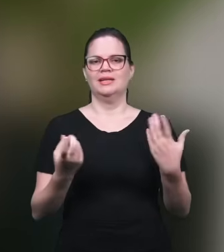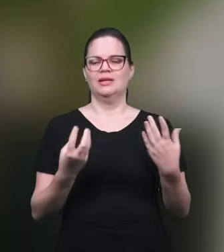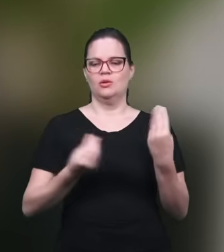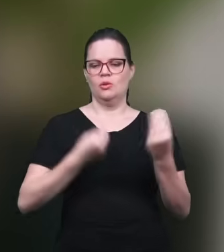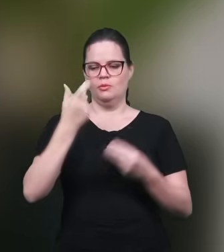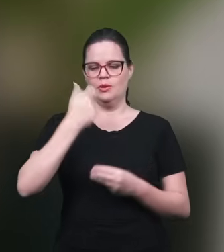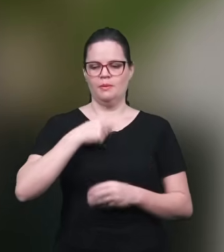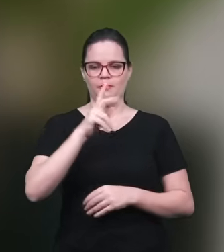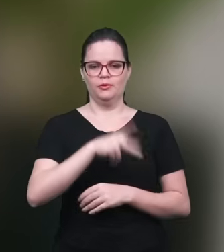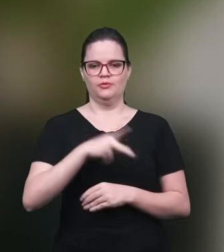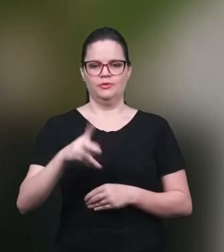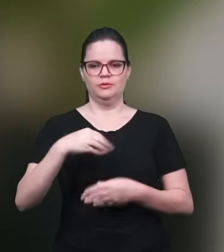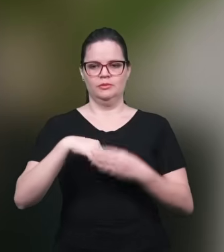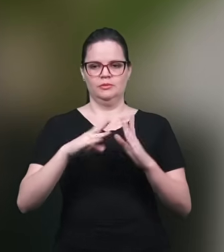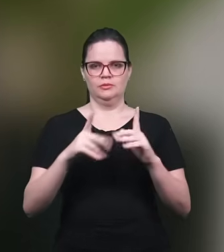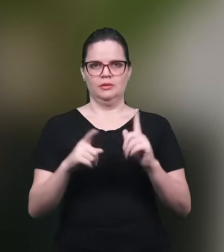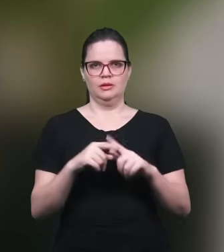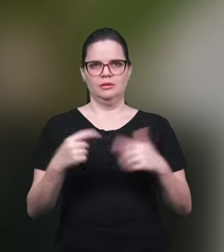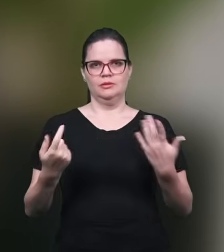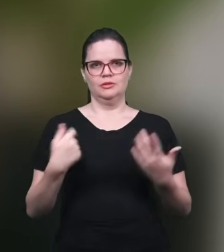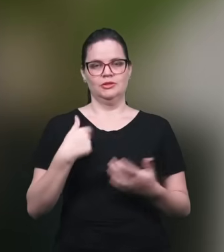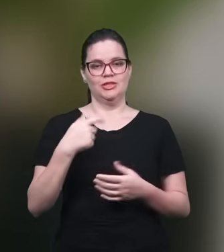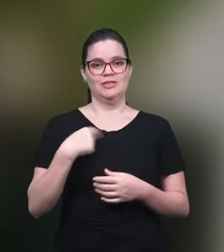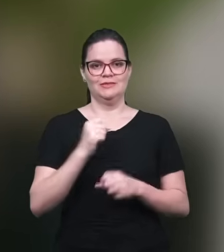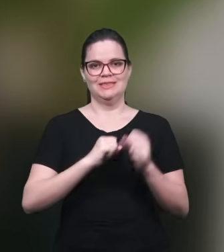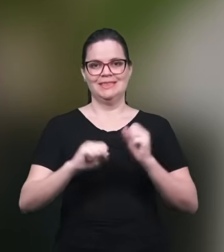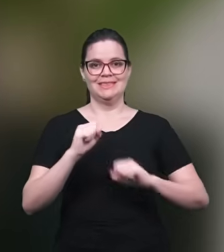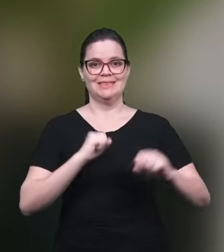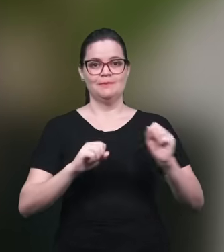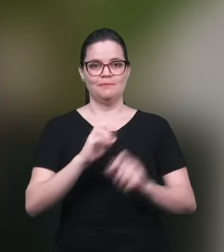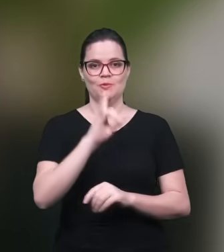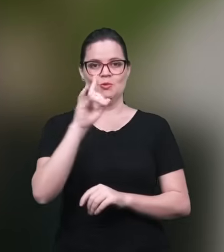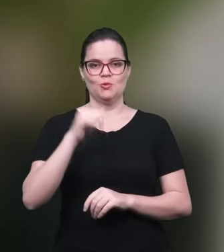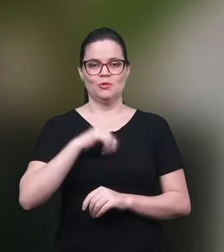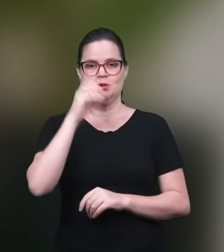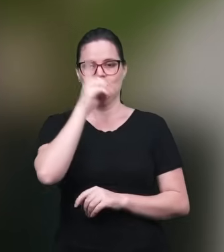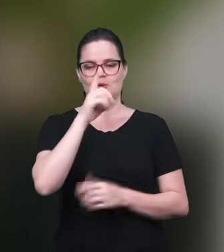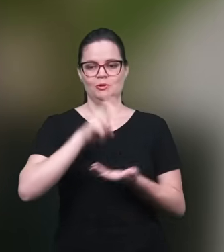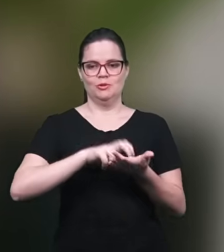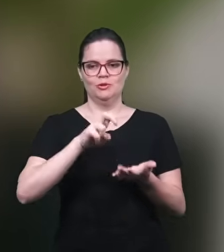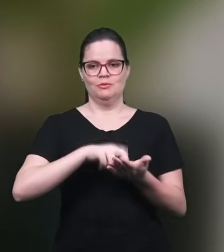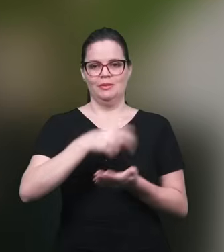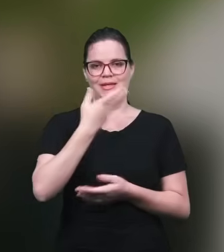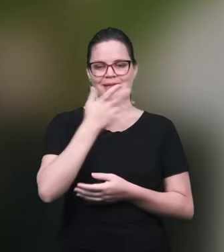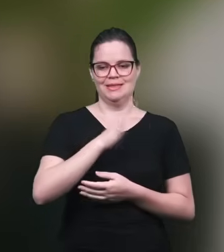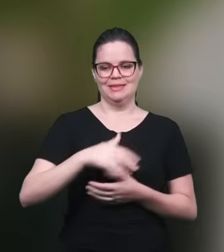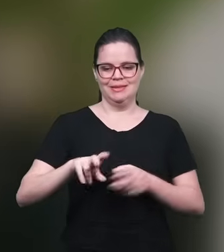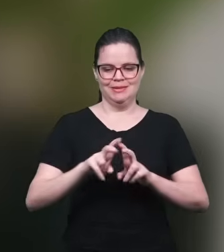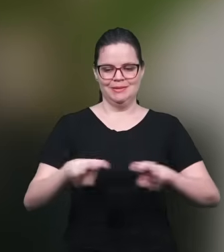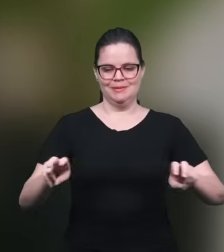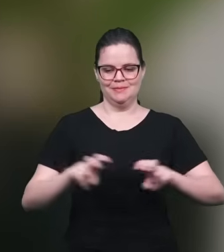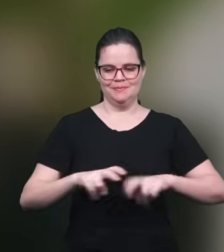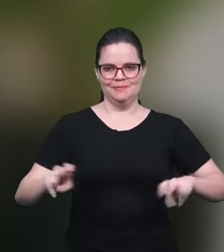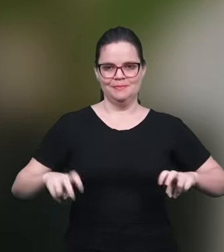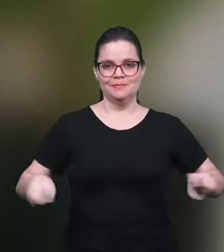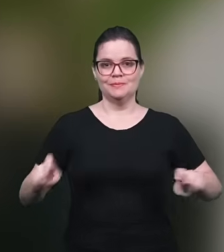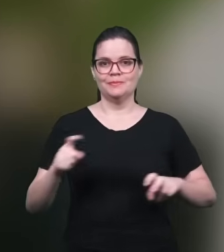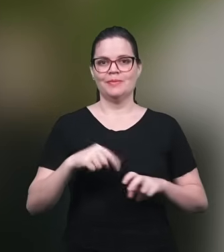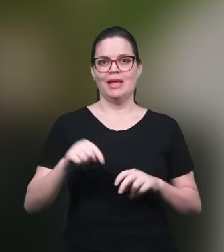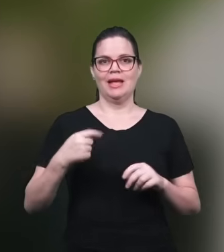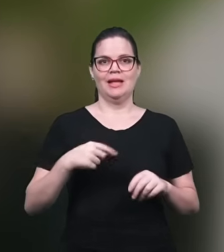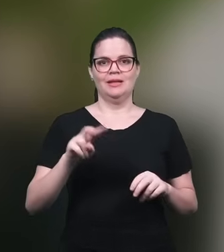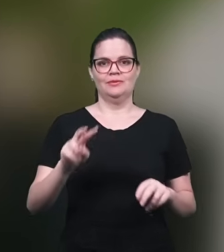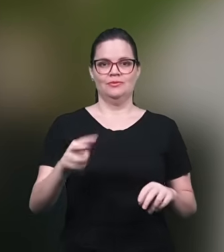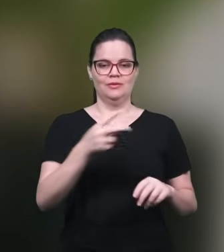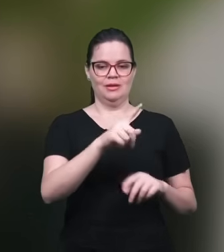casa do Senhor. A gente não vê a hora de chegar aqui no domingo de manhã e as nossas crianças ficam sentadinhas ali no culto, e quando elas